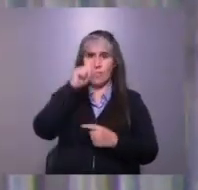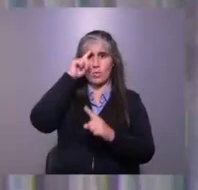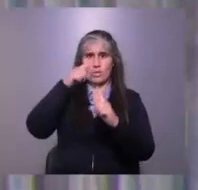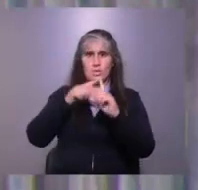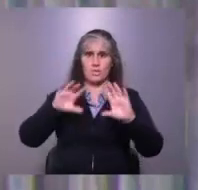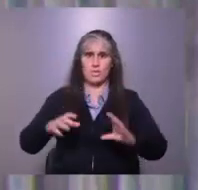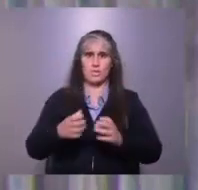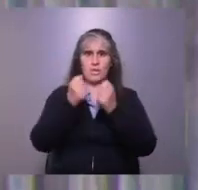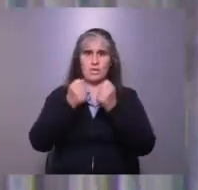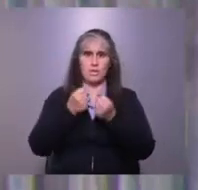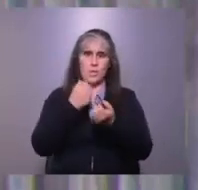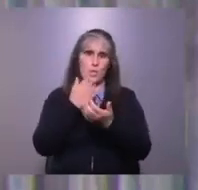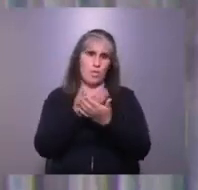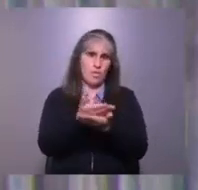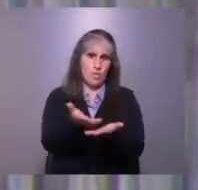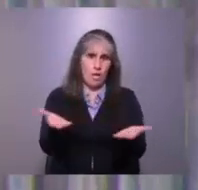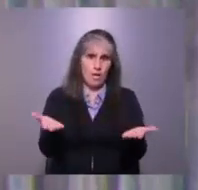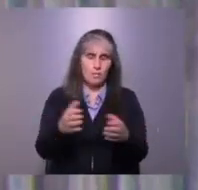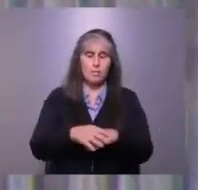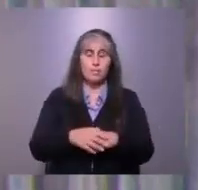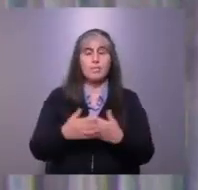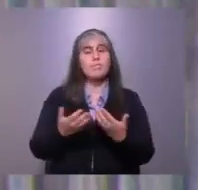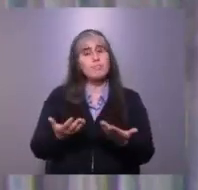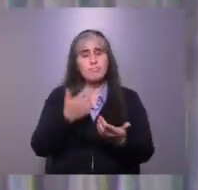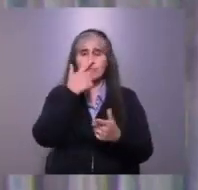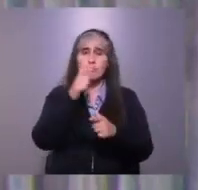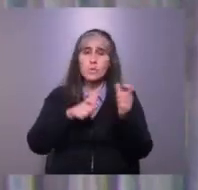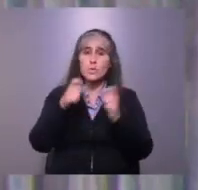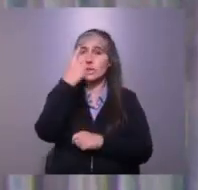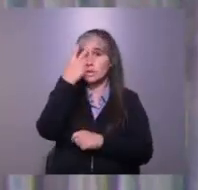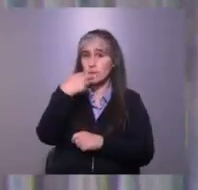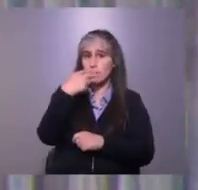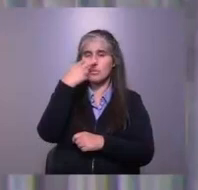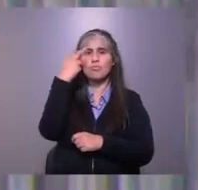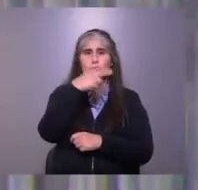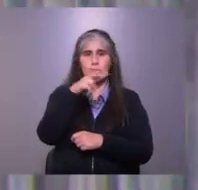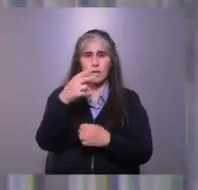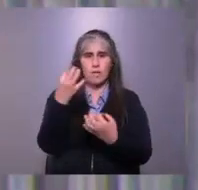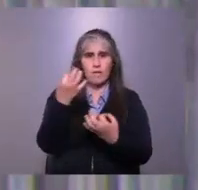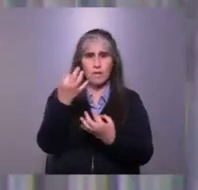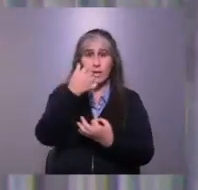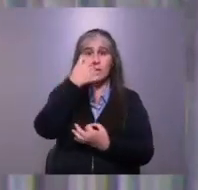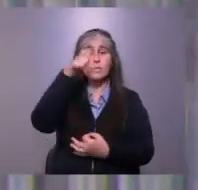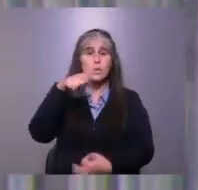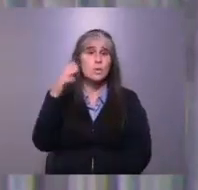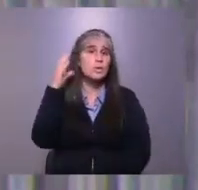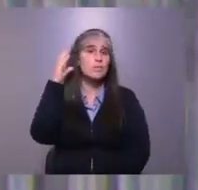Então se abrirão os olhos dos cegos, se desempedirão os ouvidos dos surdos.